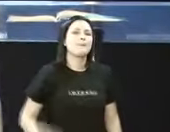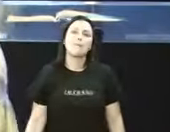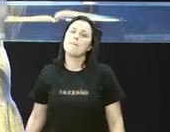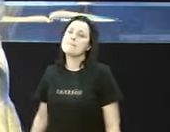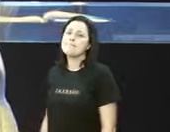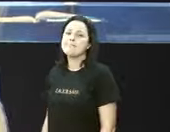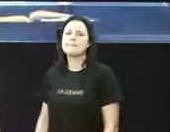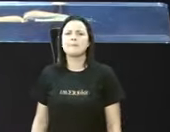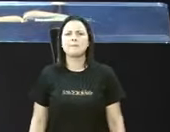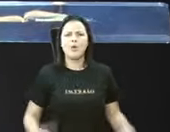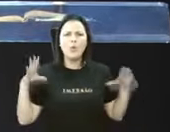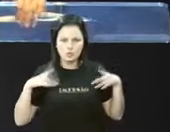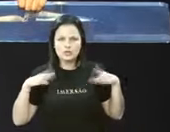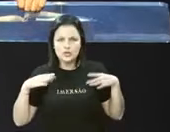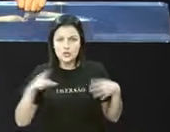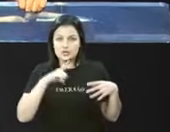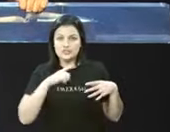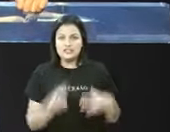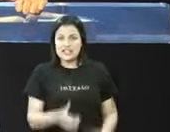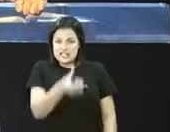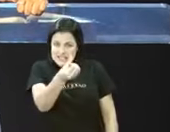Eles têm 6 asas.